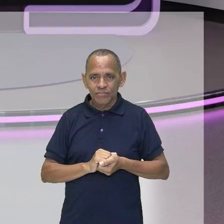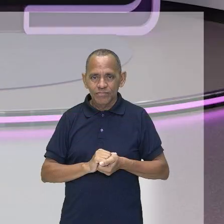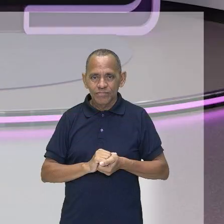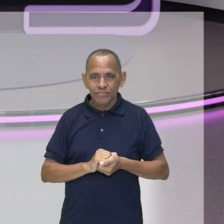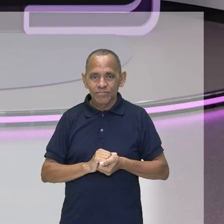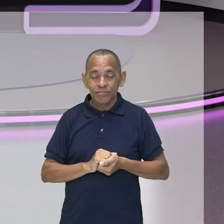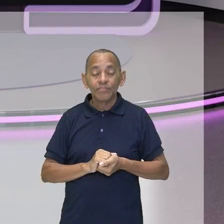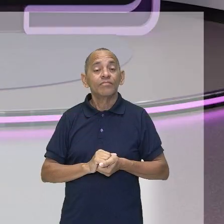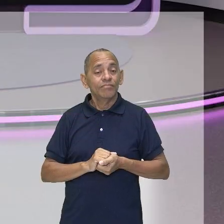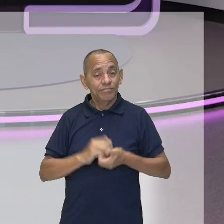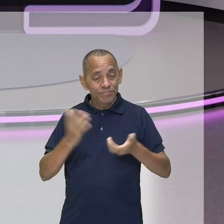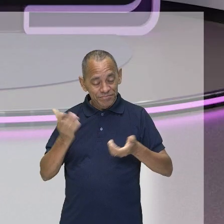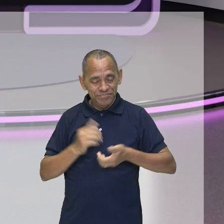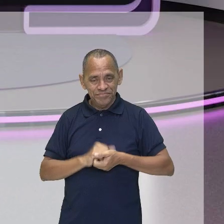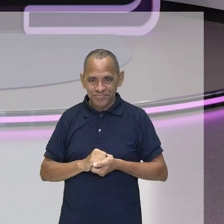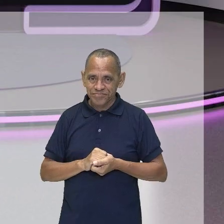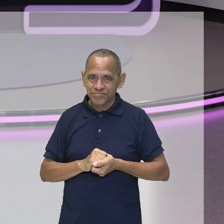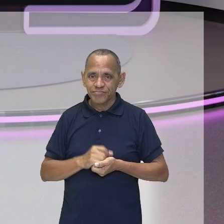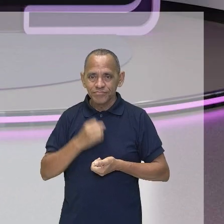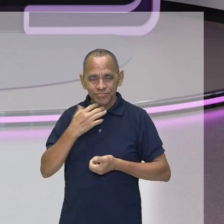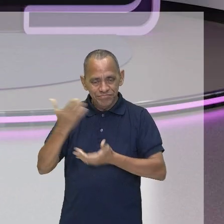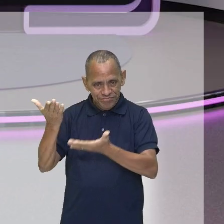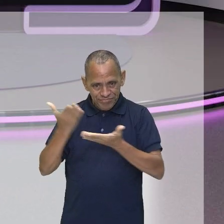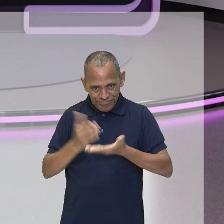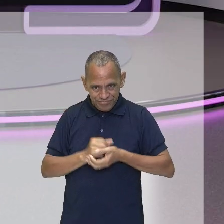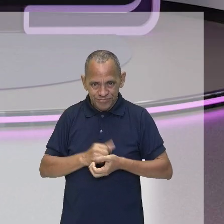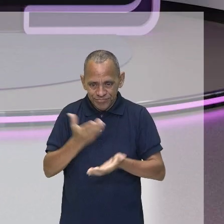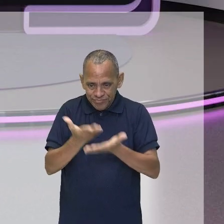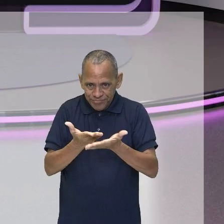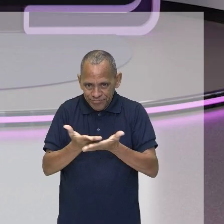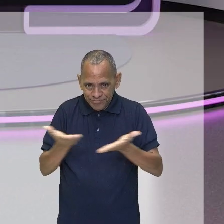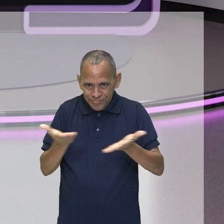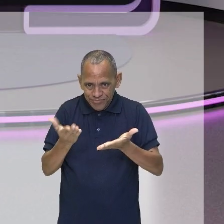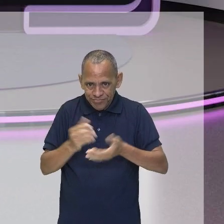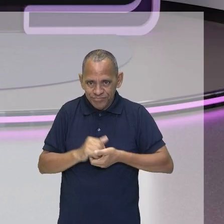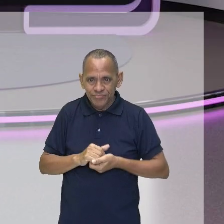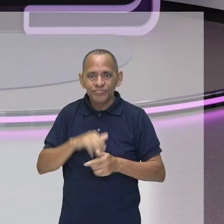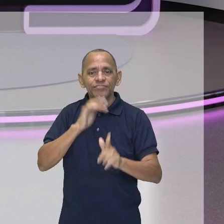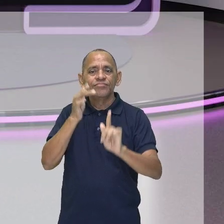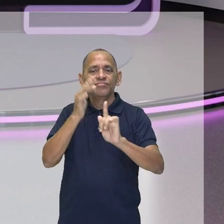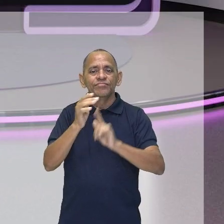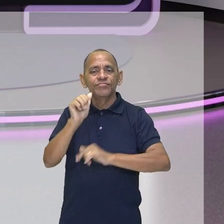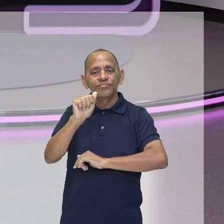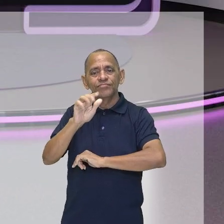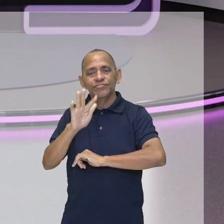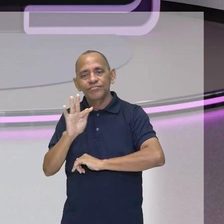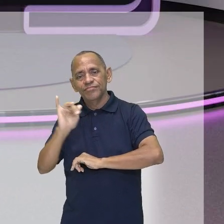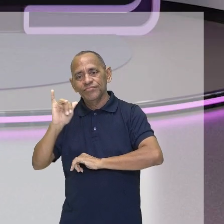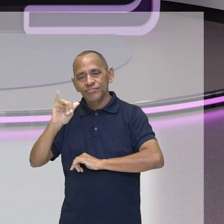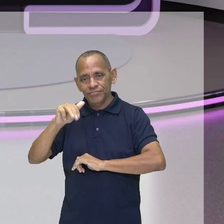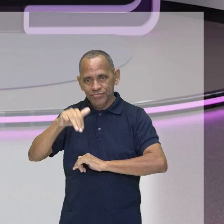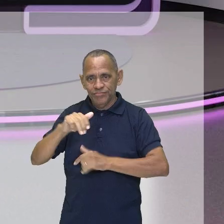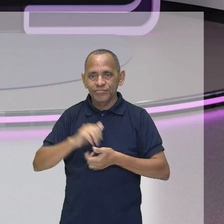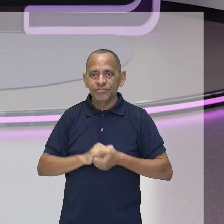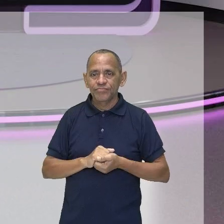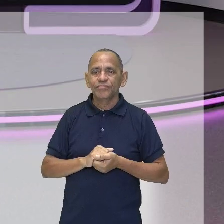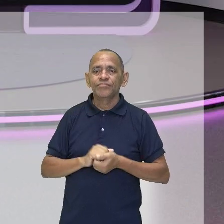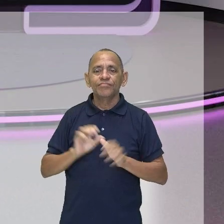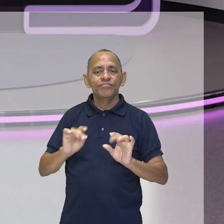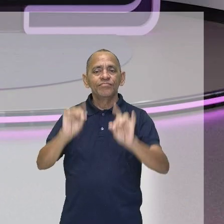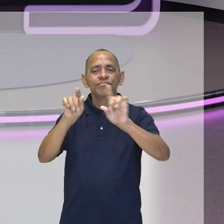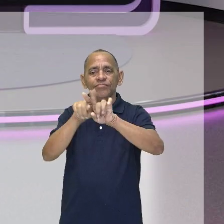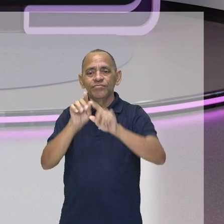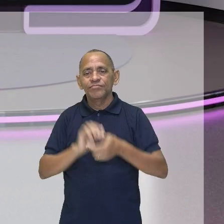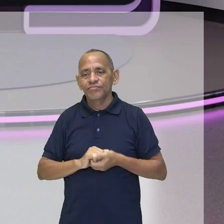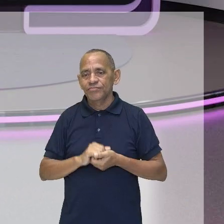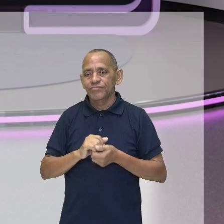Sejam bem-vindos, então, aqui à nossa aula sobre a função afim. Então, especificamente, nós iremos tratar do